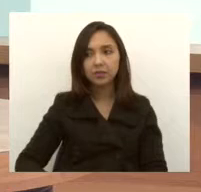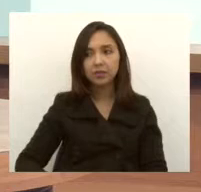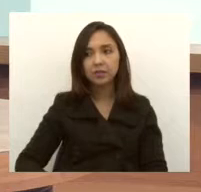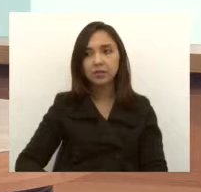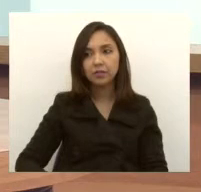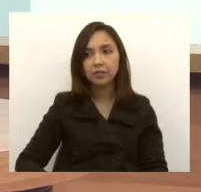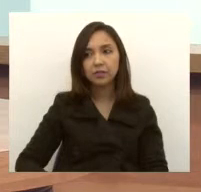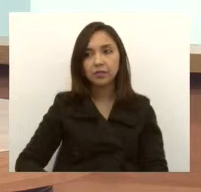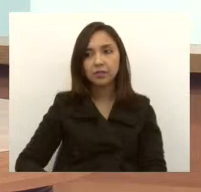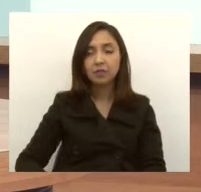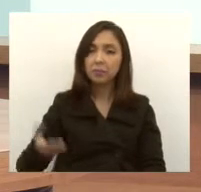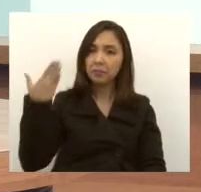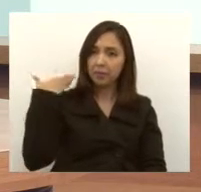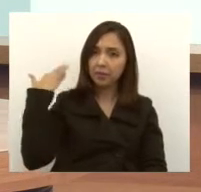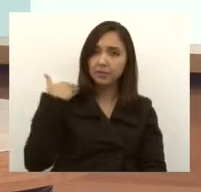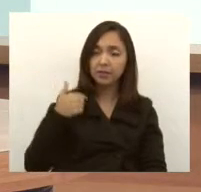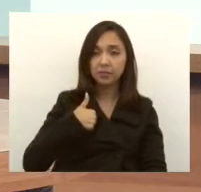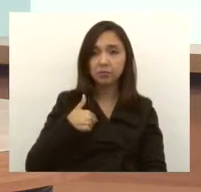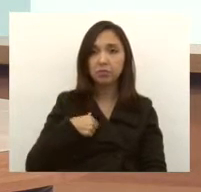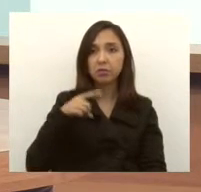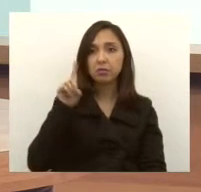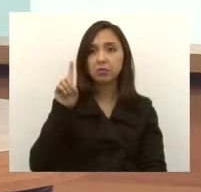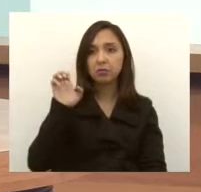de mim. Eu fiz parte do